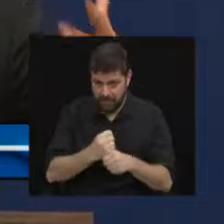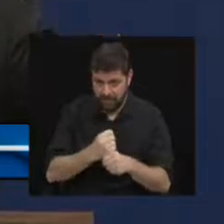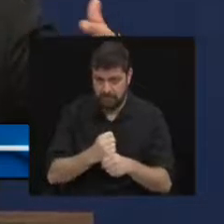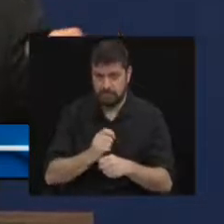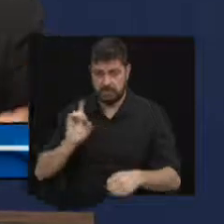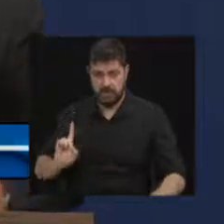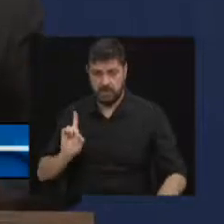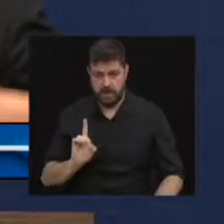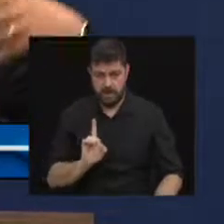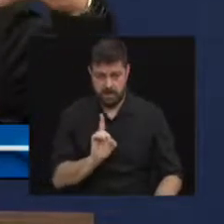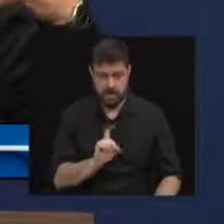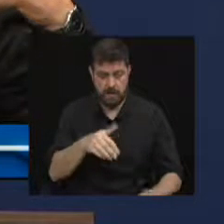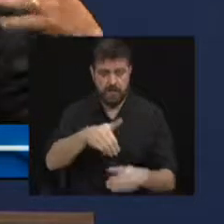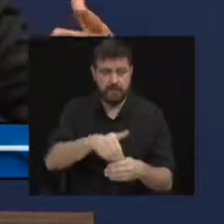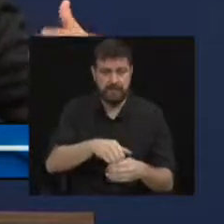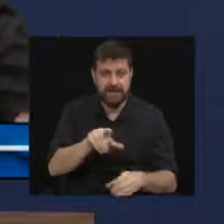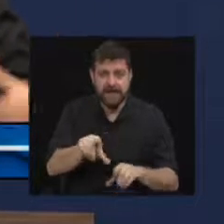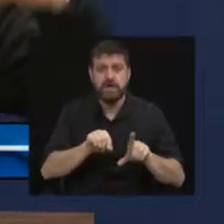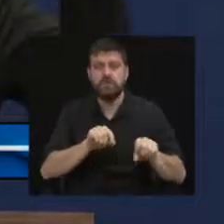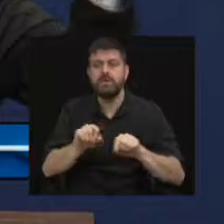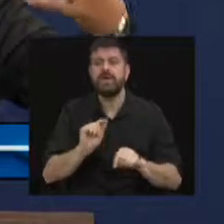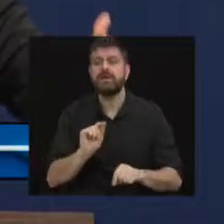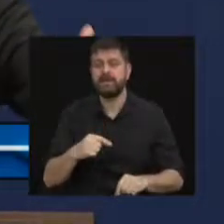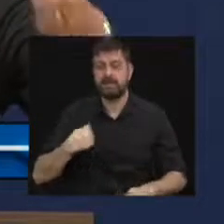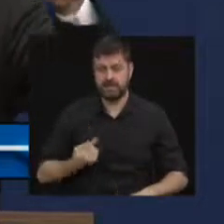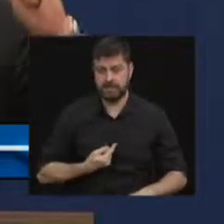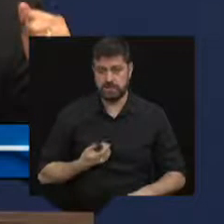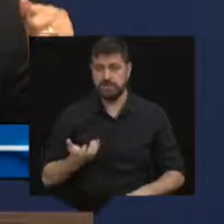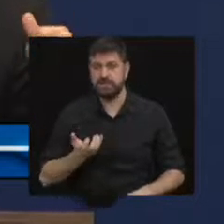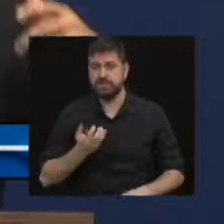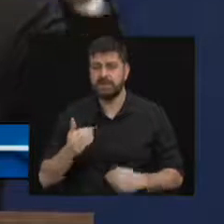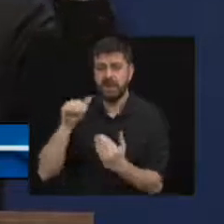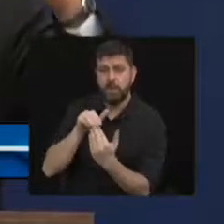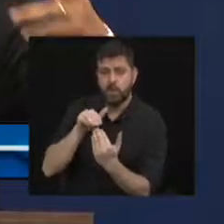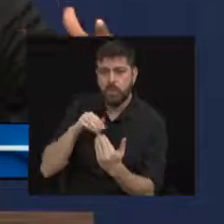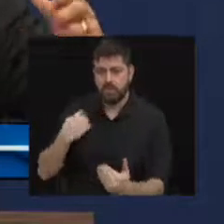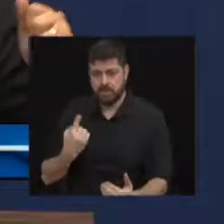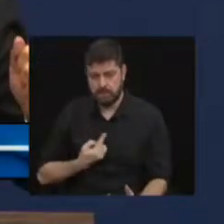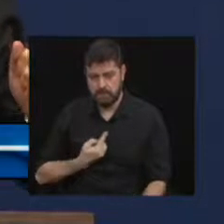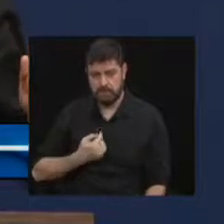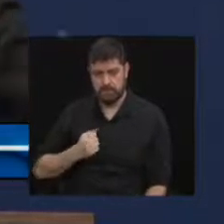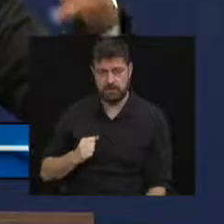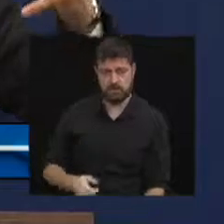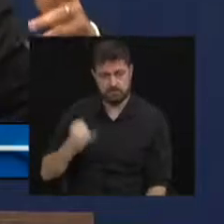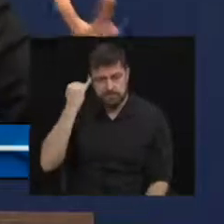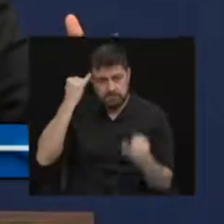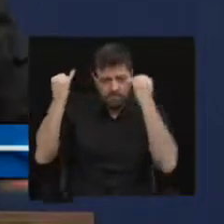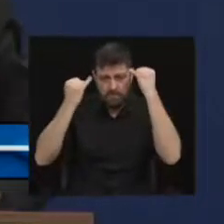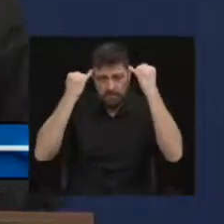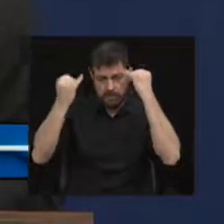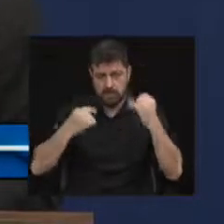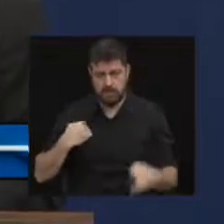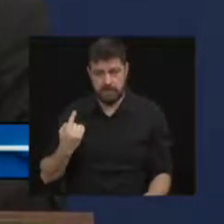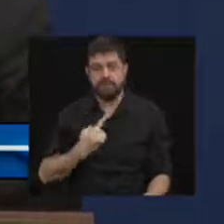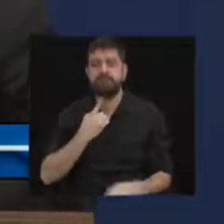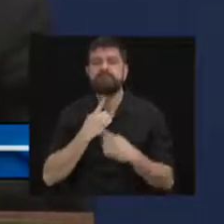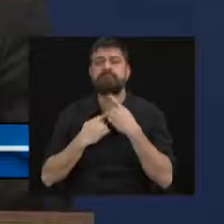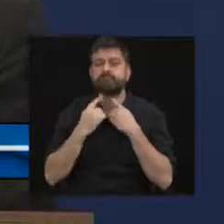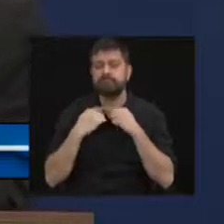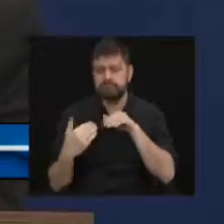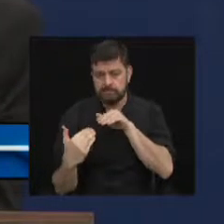pleito em paz, com segurança para todos, que todas as famílias possam exercer a sua cidadania, o